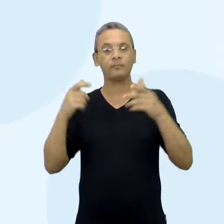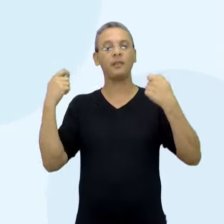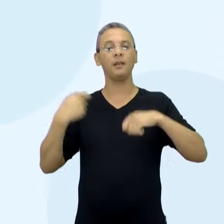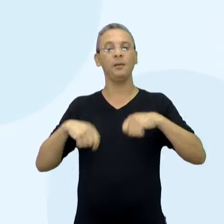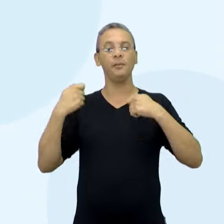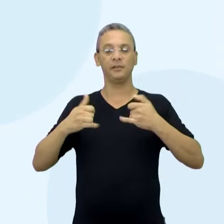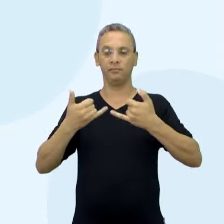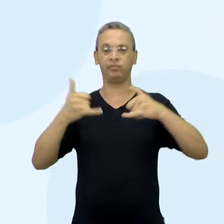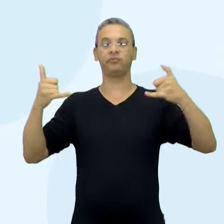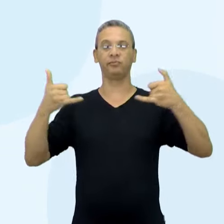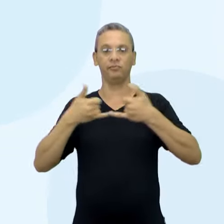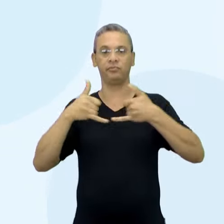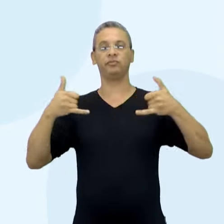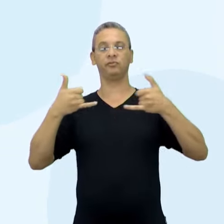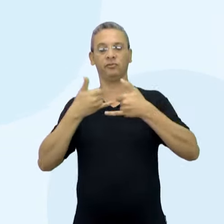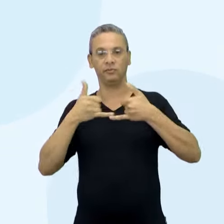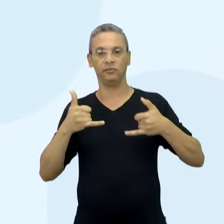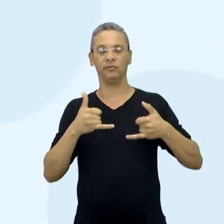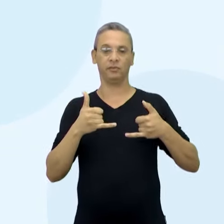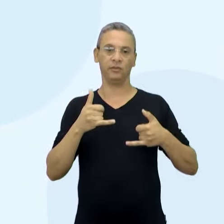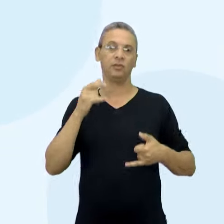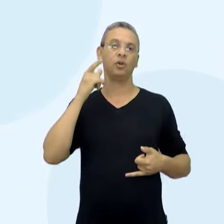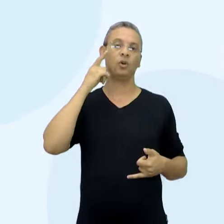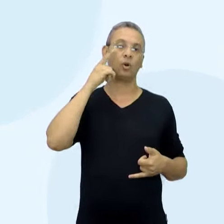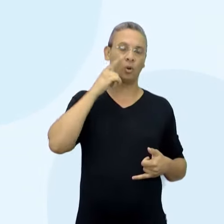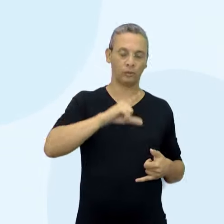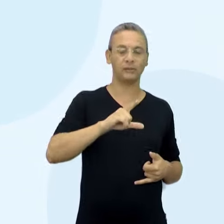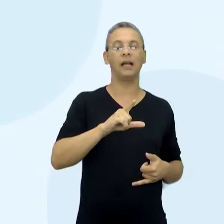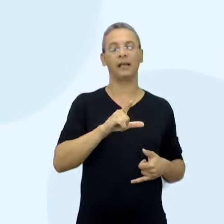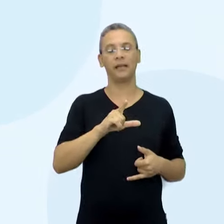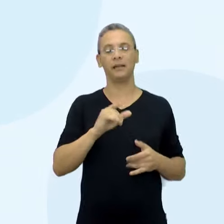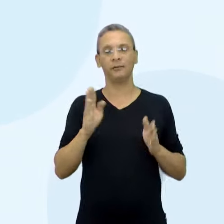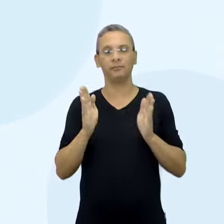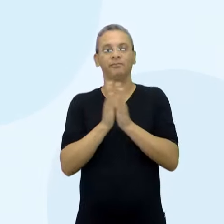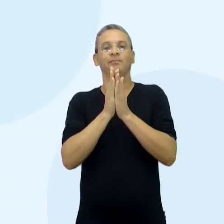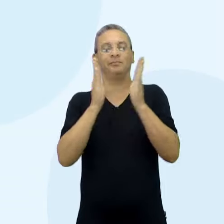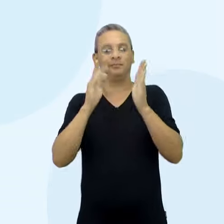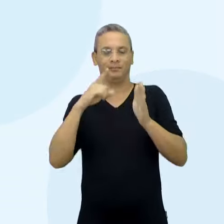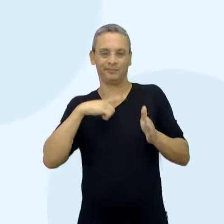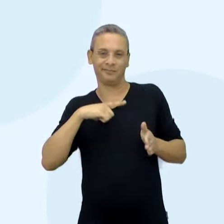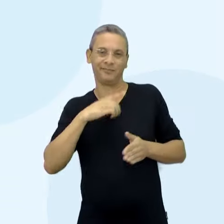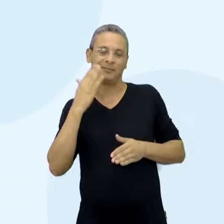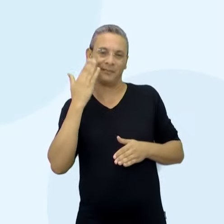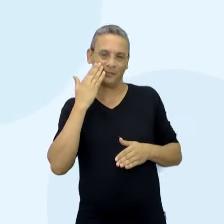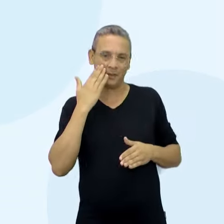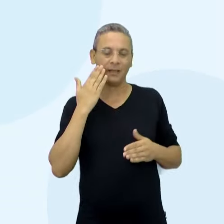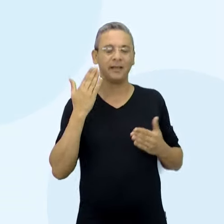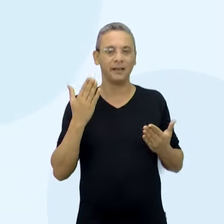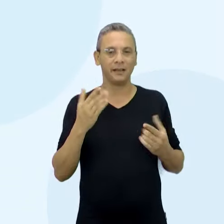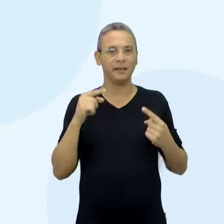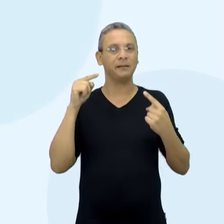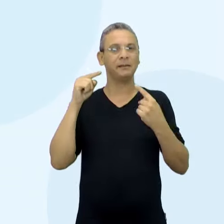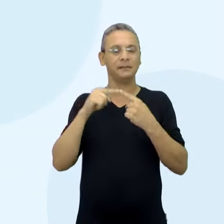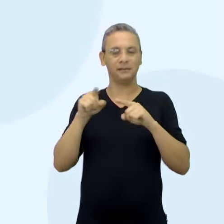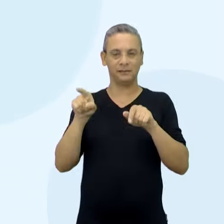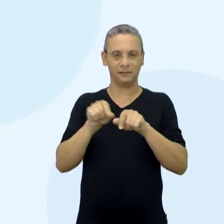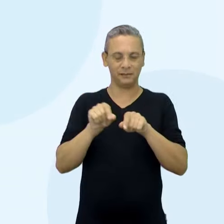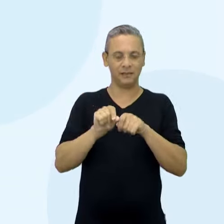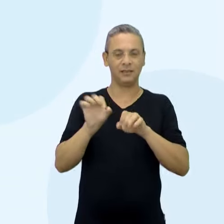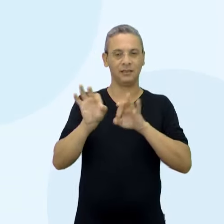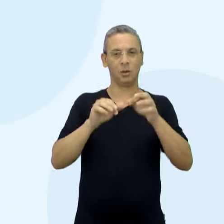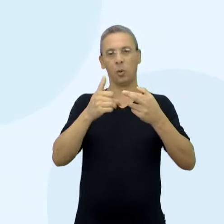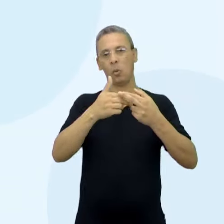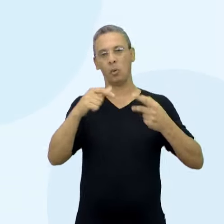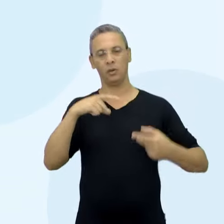uma tensão elétrica X, um valor muito específico para ela poder fazer alguma